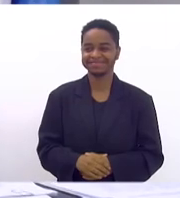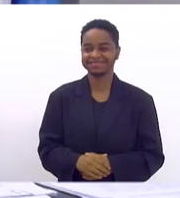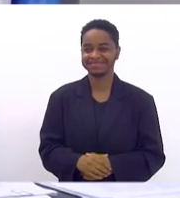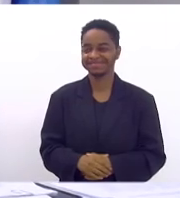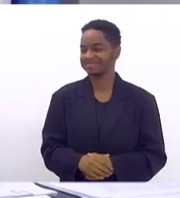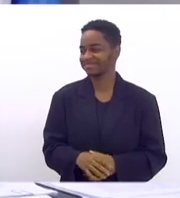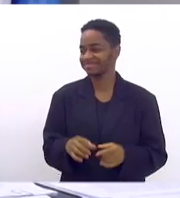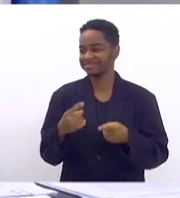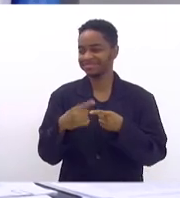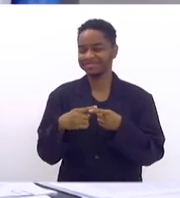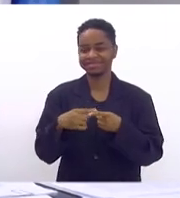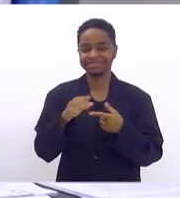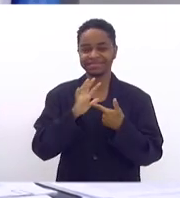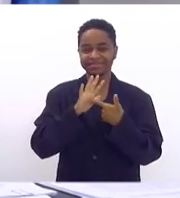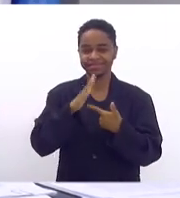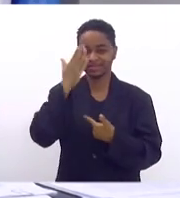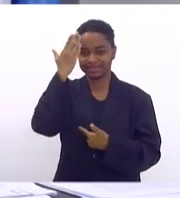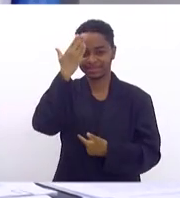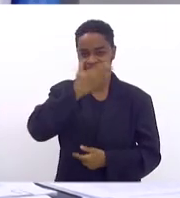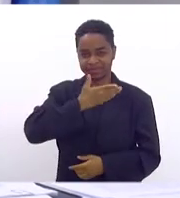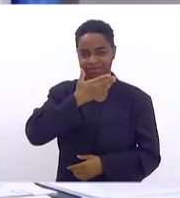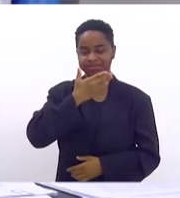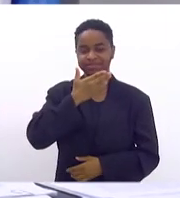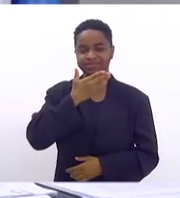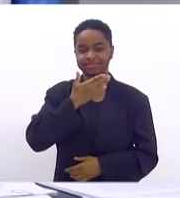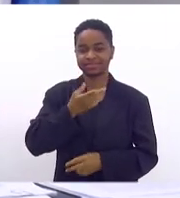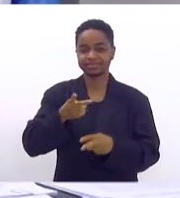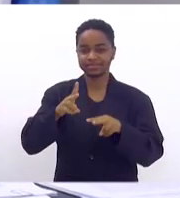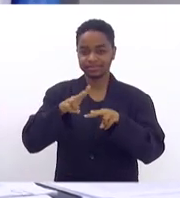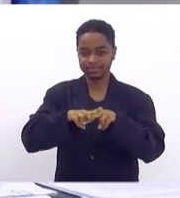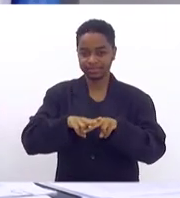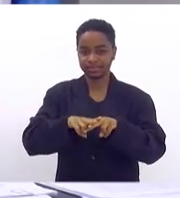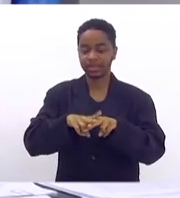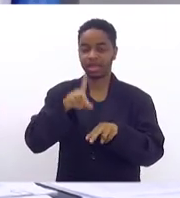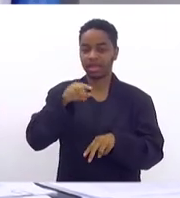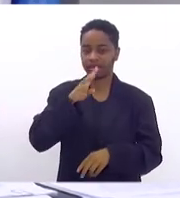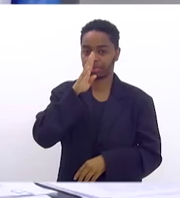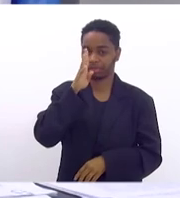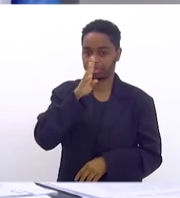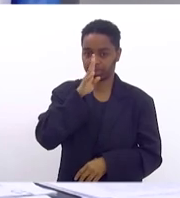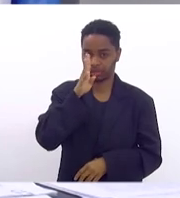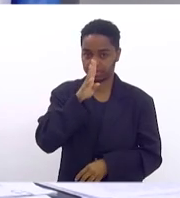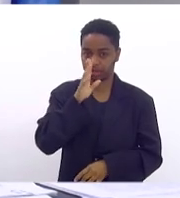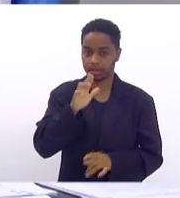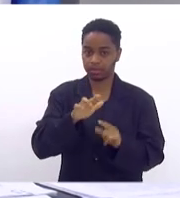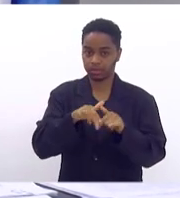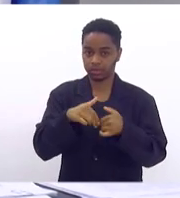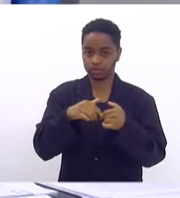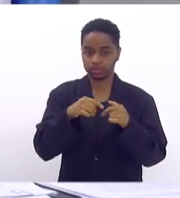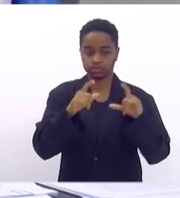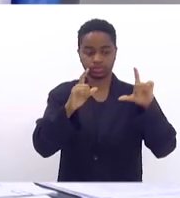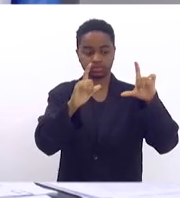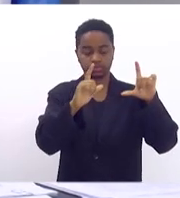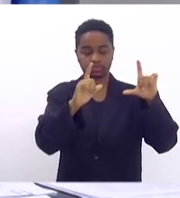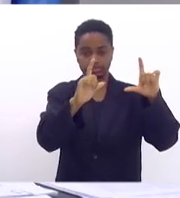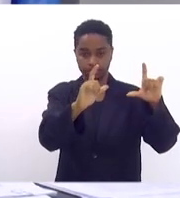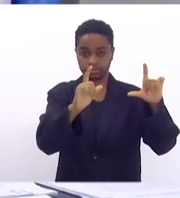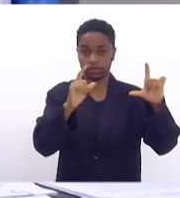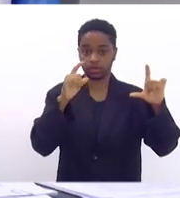da comprovação de que a prisão foi arbitrária por reconhecimento